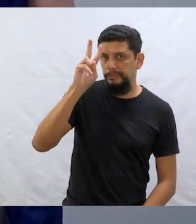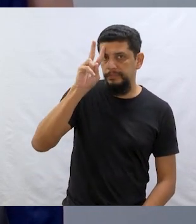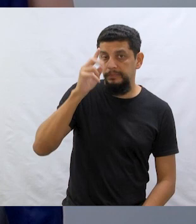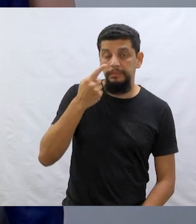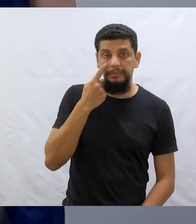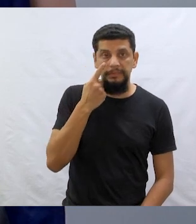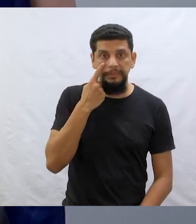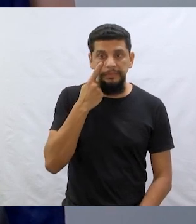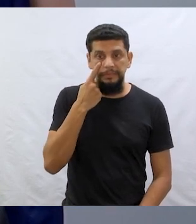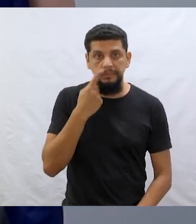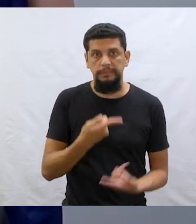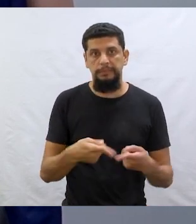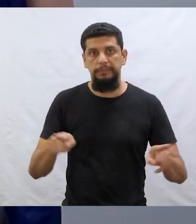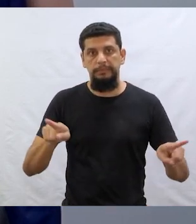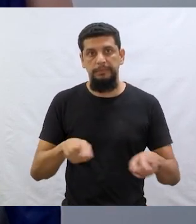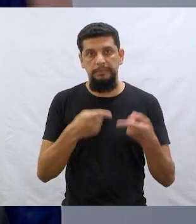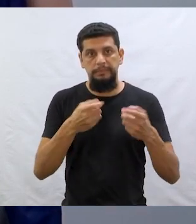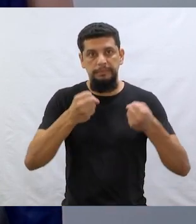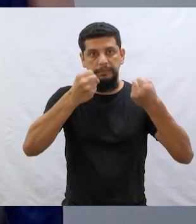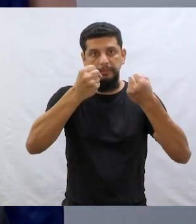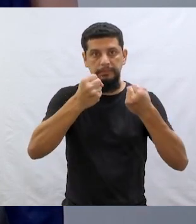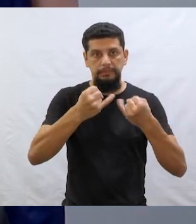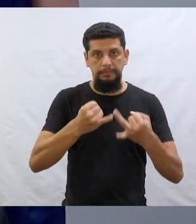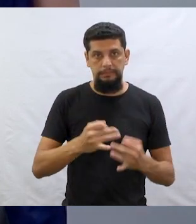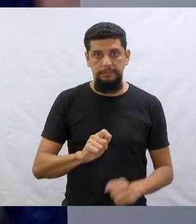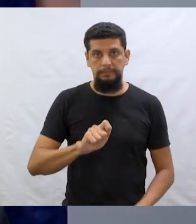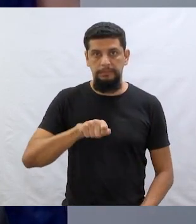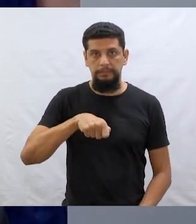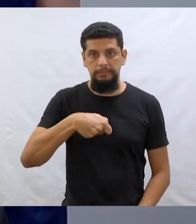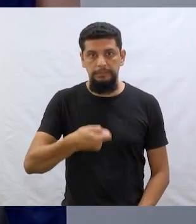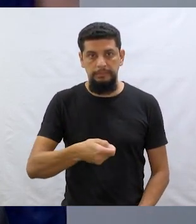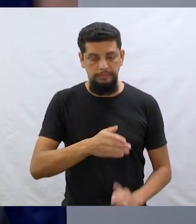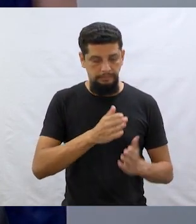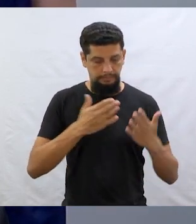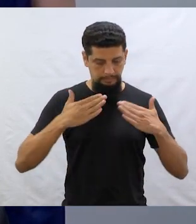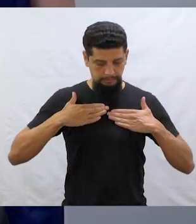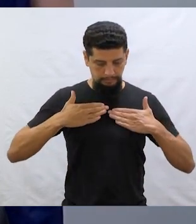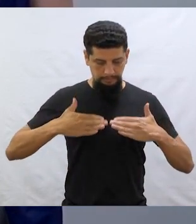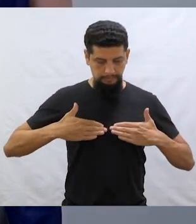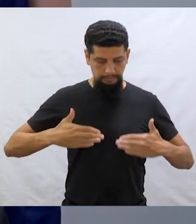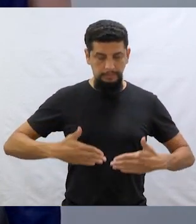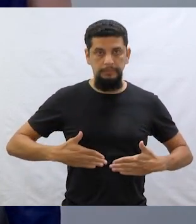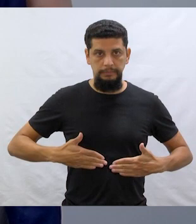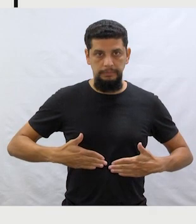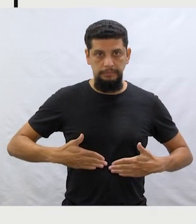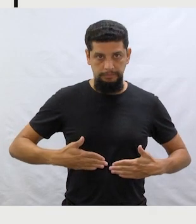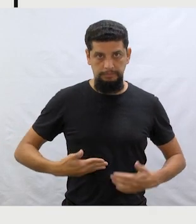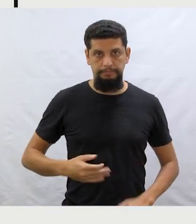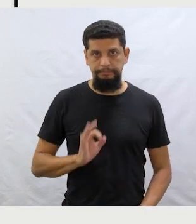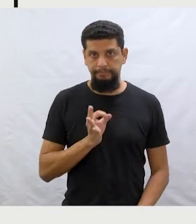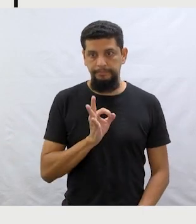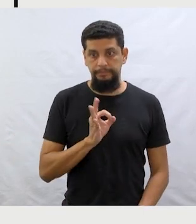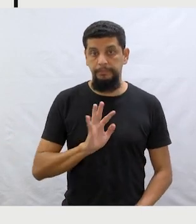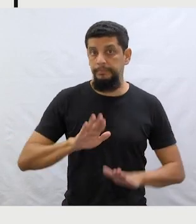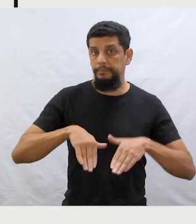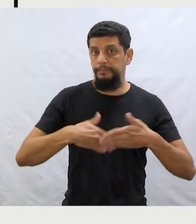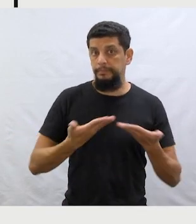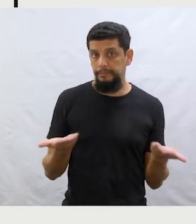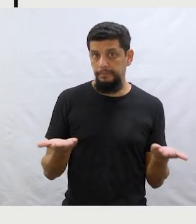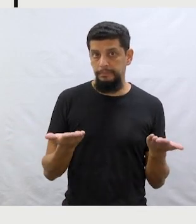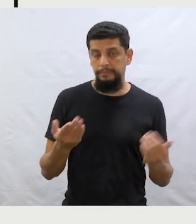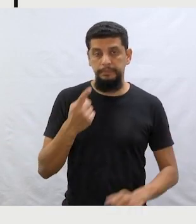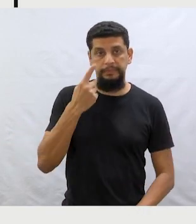Olha só, essa música falava sobre as partes do nosso corpo. Isso então, mesmo.